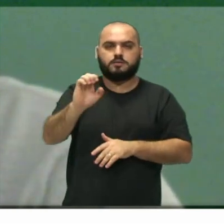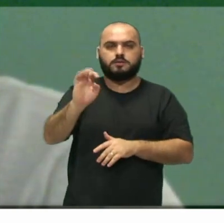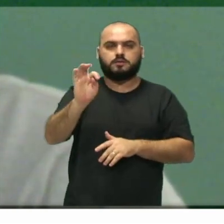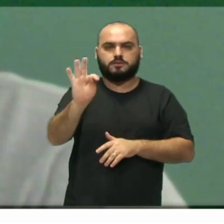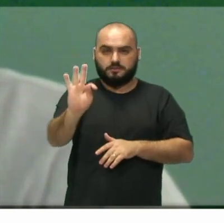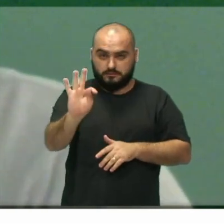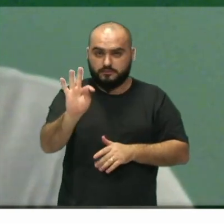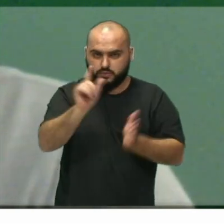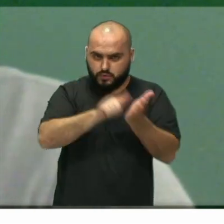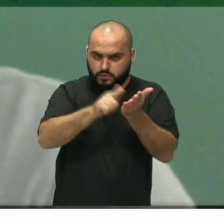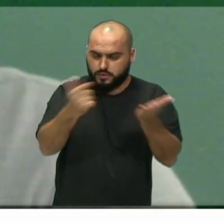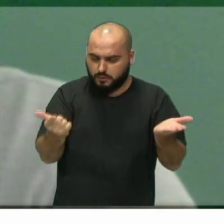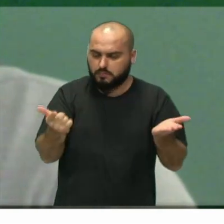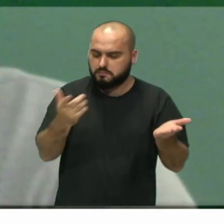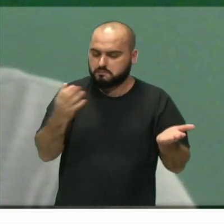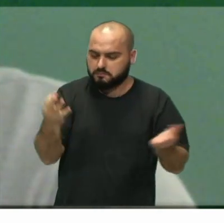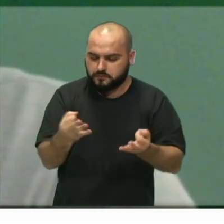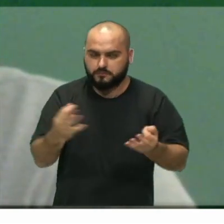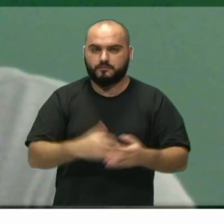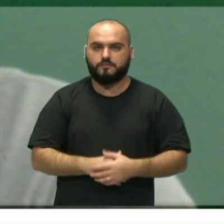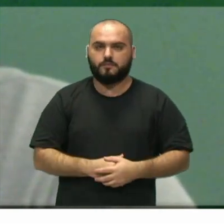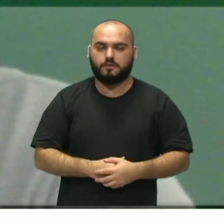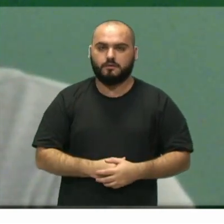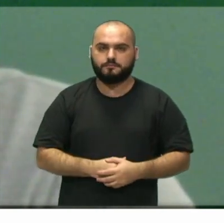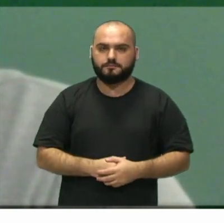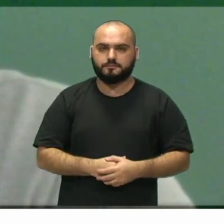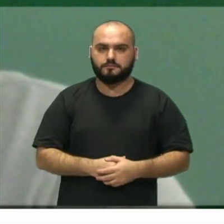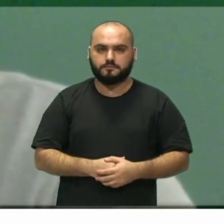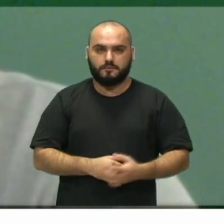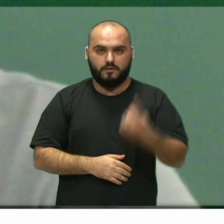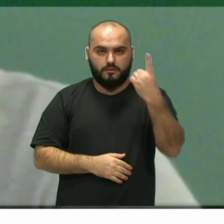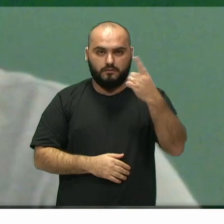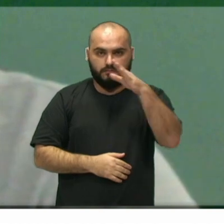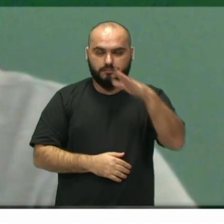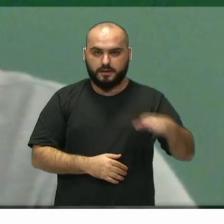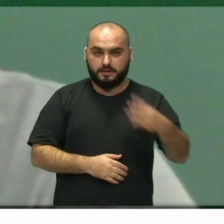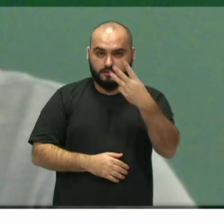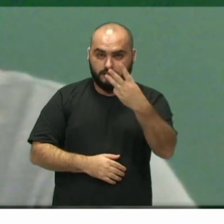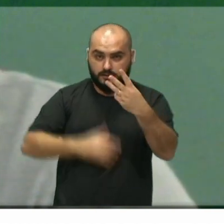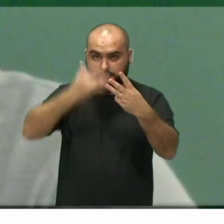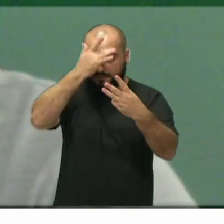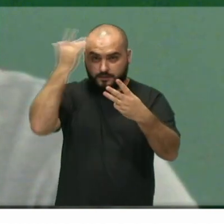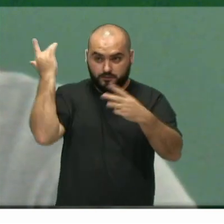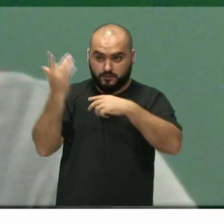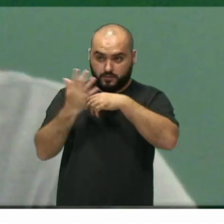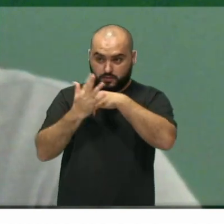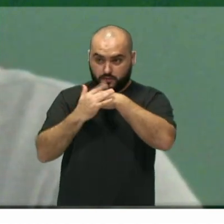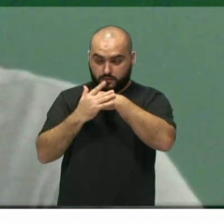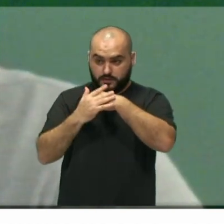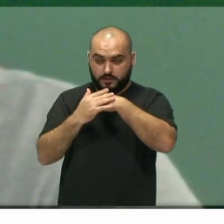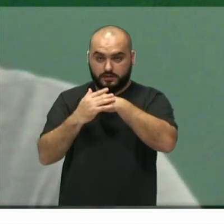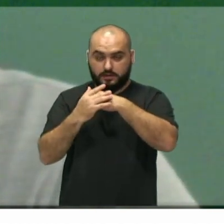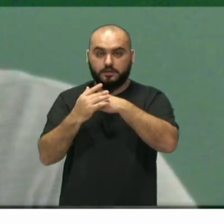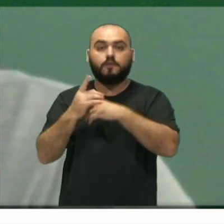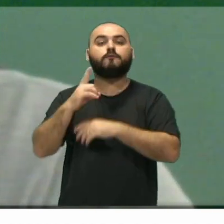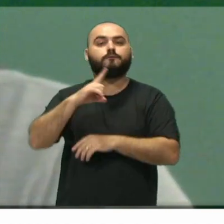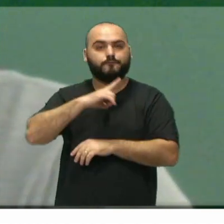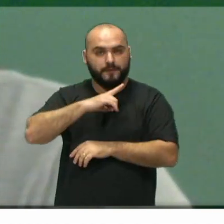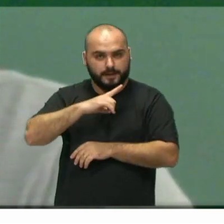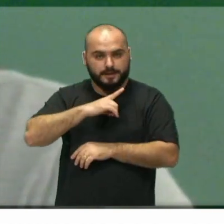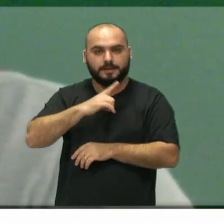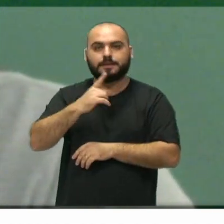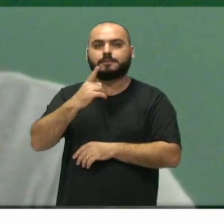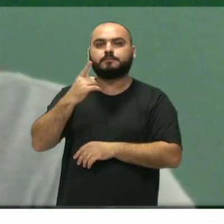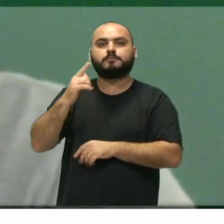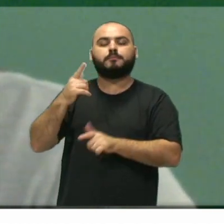conceituado, que 1/3 das pessoas que foram contaminadas com o Covid-19 vão ter algum tipo